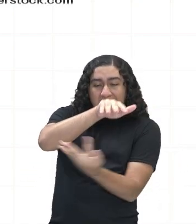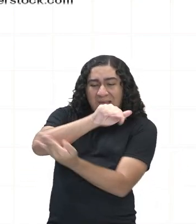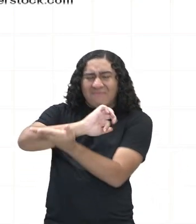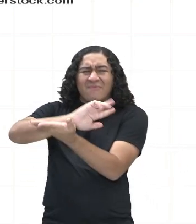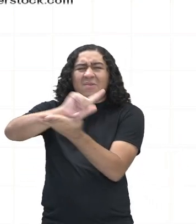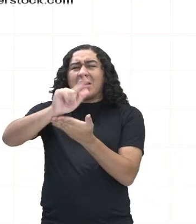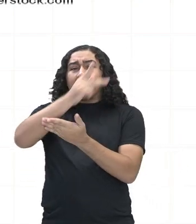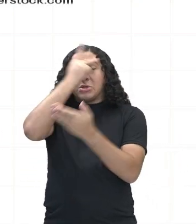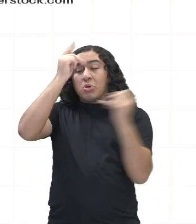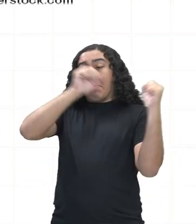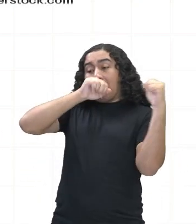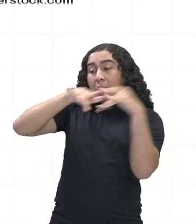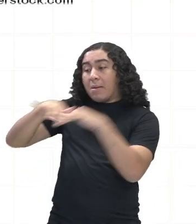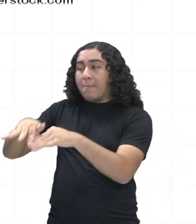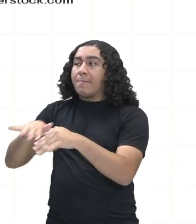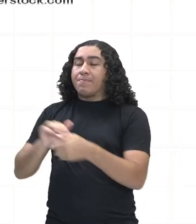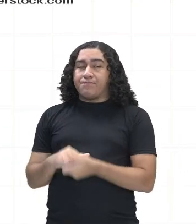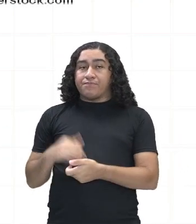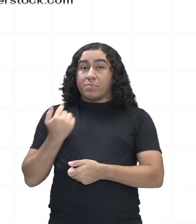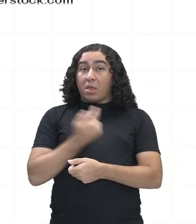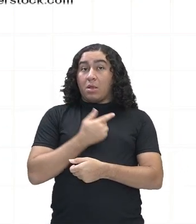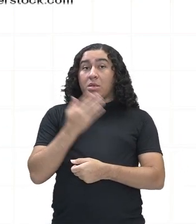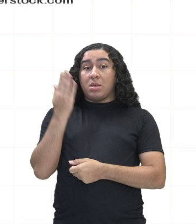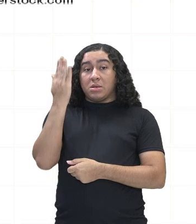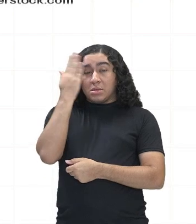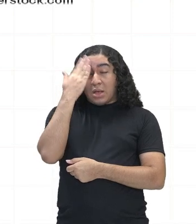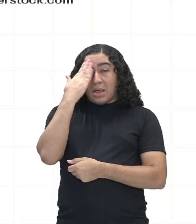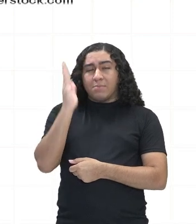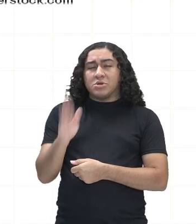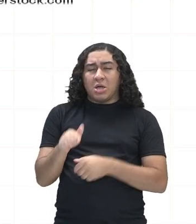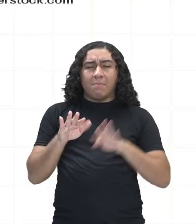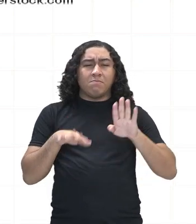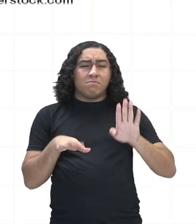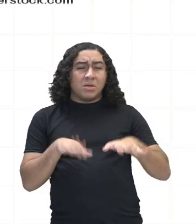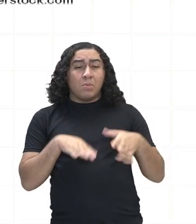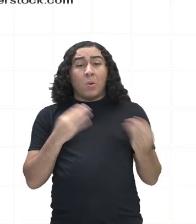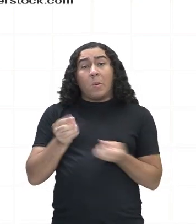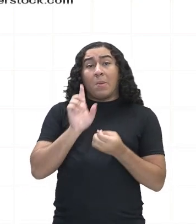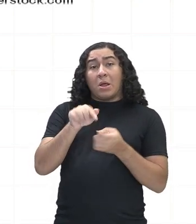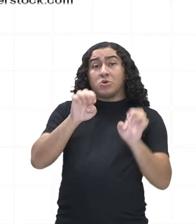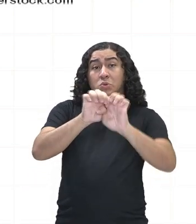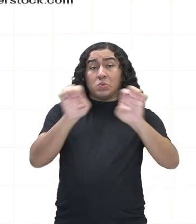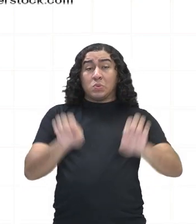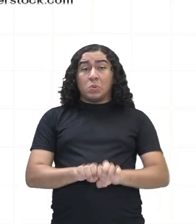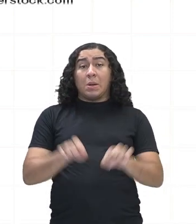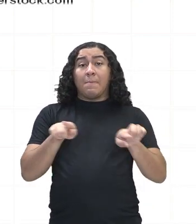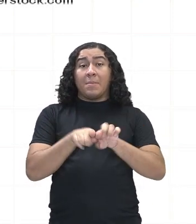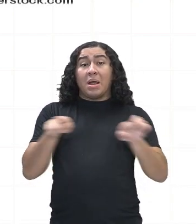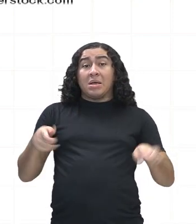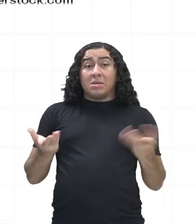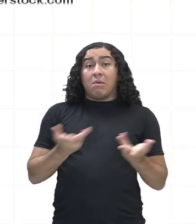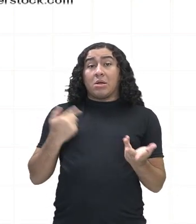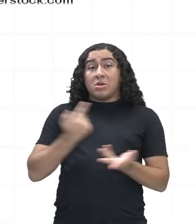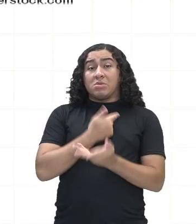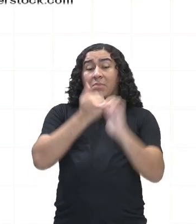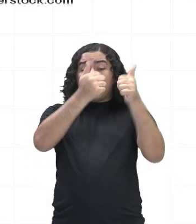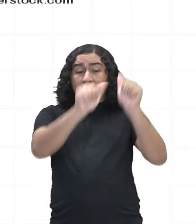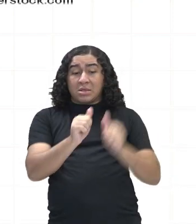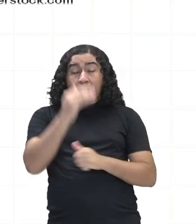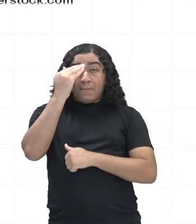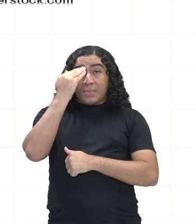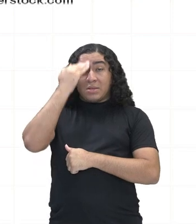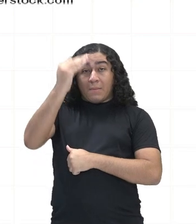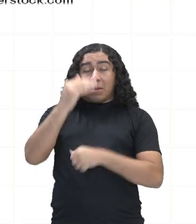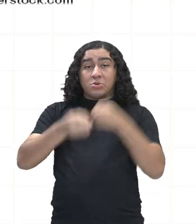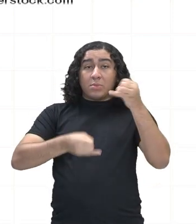pessoas. A gente já sabe, tá, gente, mais ou menos como é que funciona, mas a gente vai rever agora os principais motivos que fazem